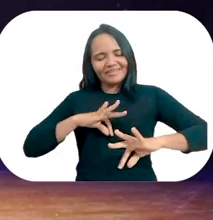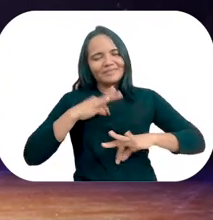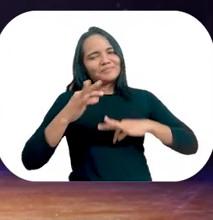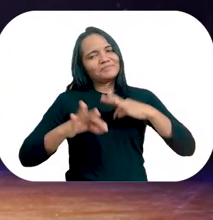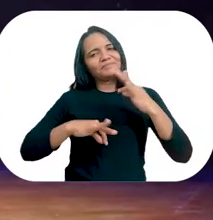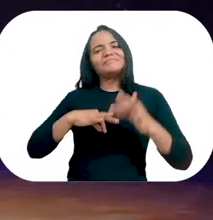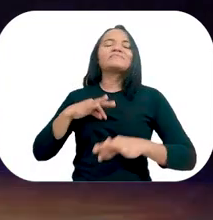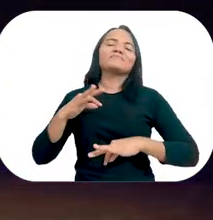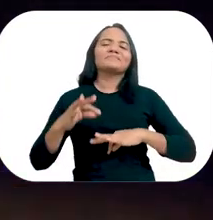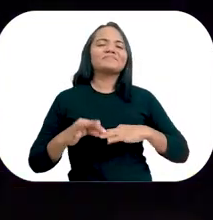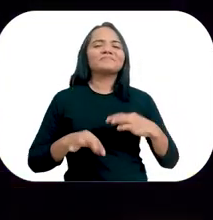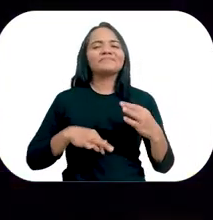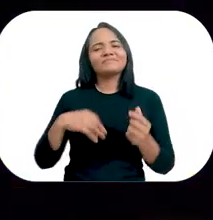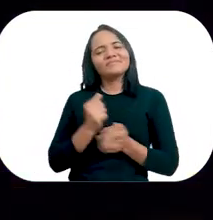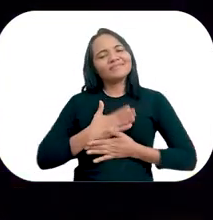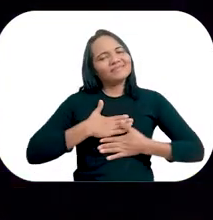com todo prazer.